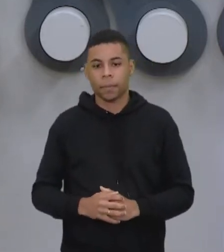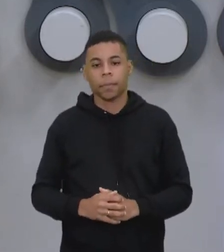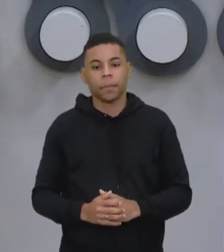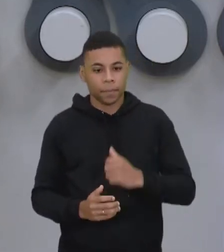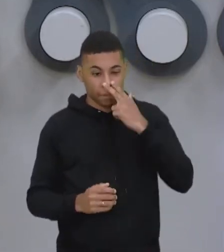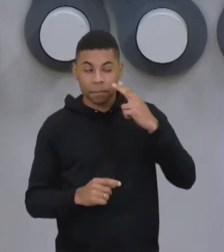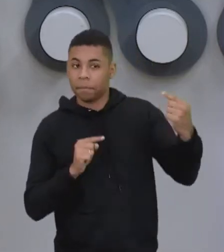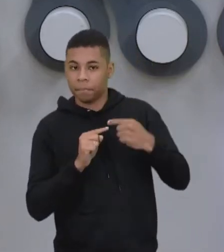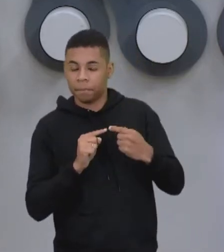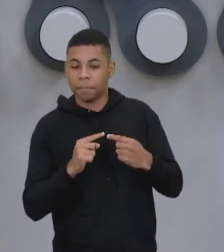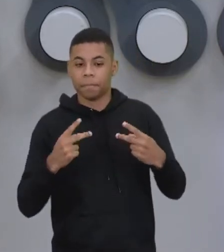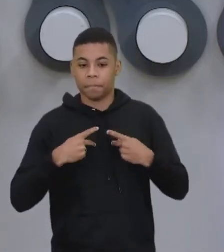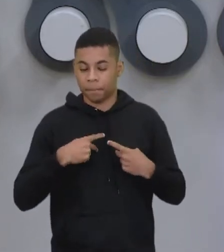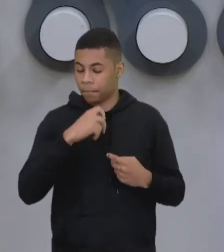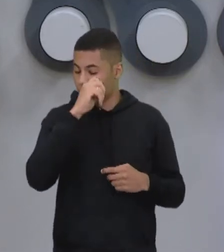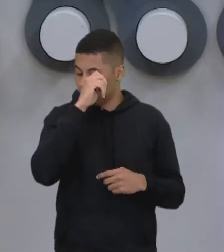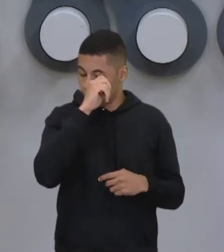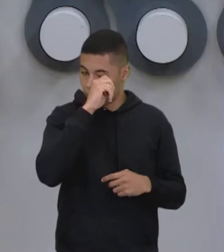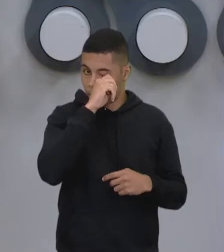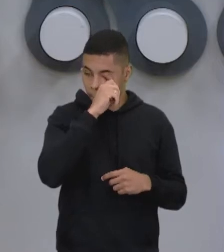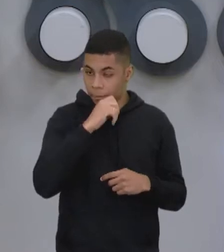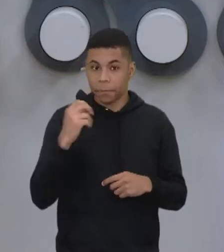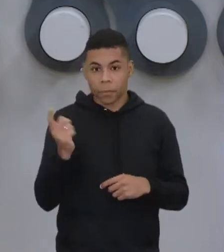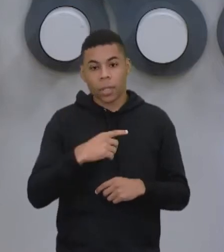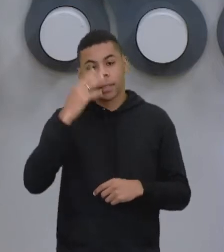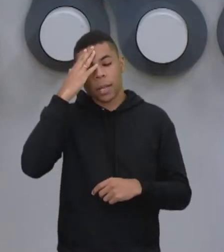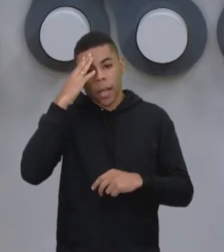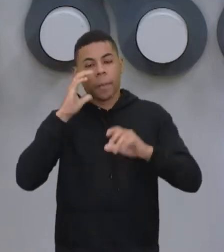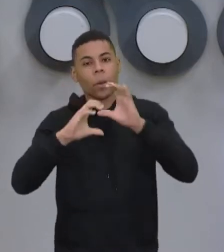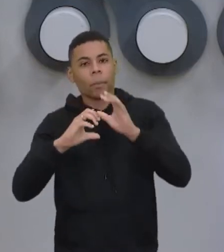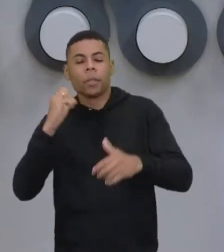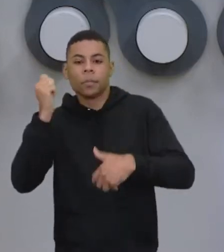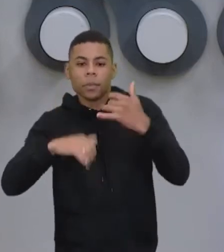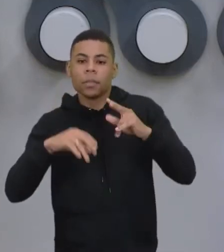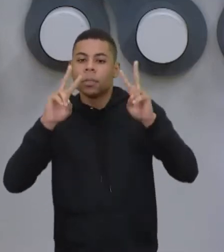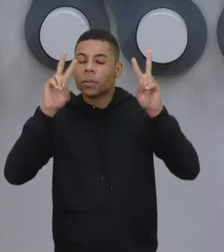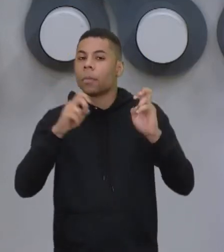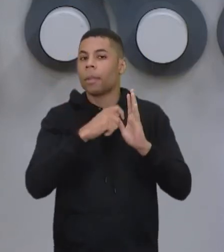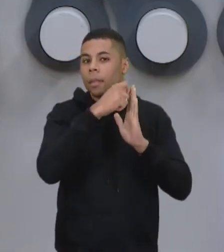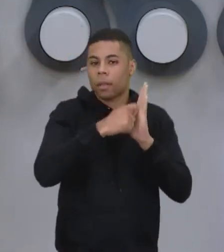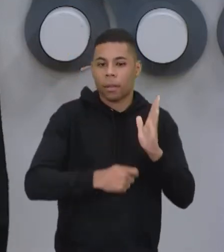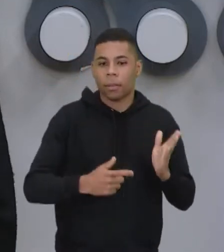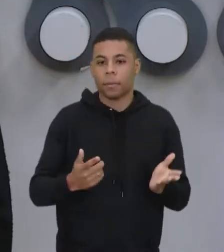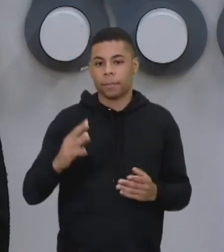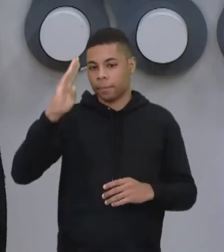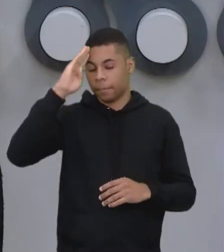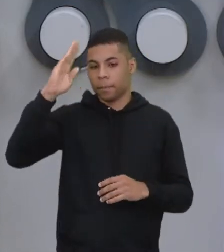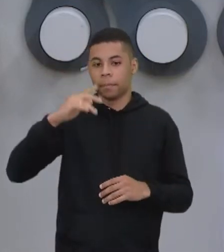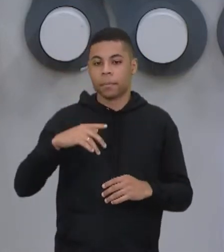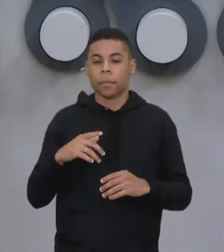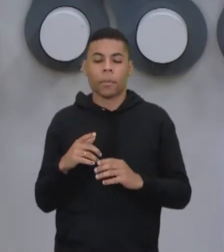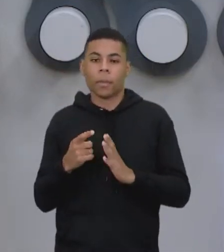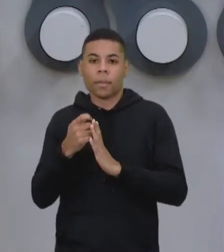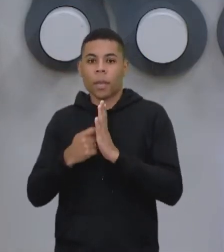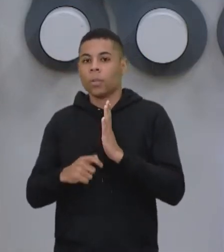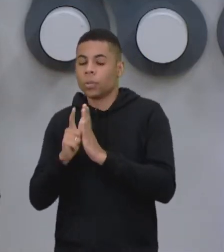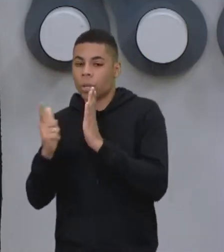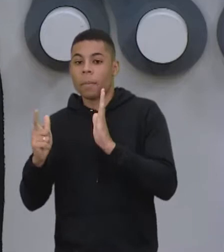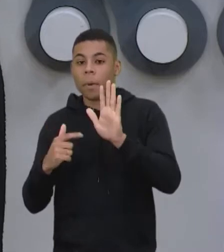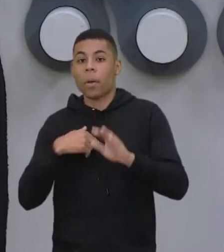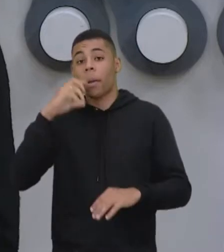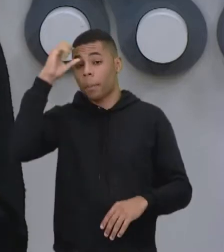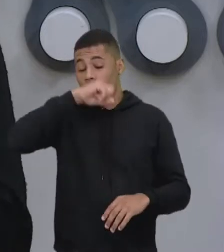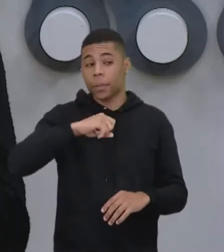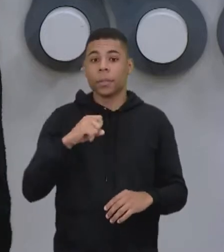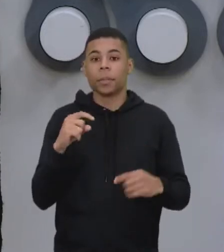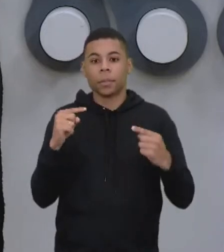porque por mais que a gente tenha essa habilidade para falar sobre textos, né, e principalmente o texto jornalístico, eu acho que eu aprendi muito essa